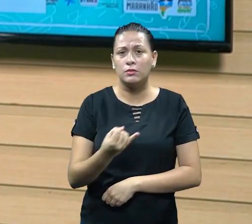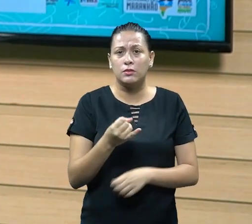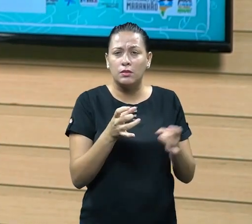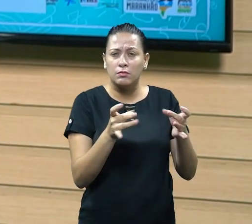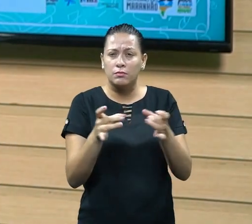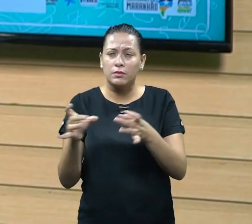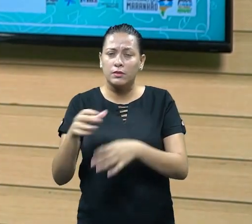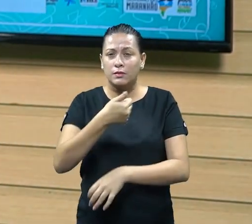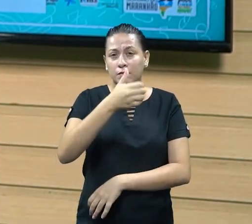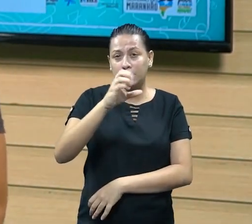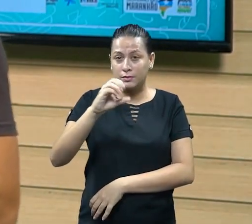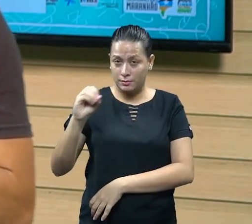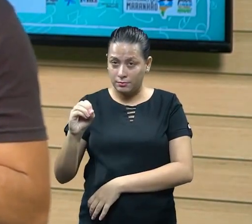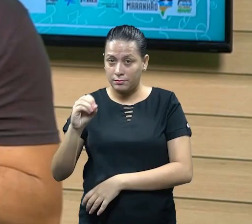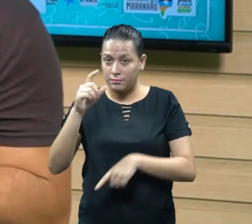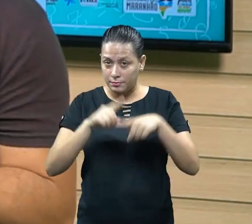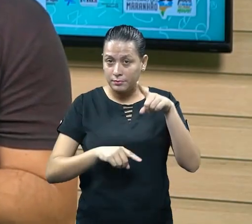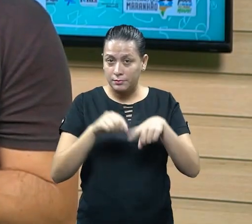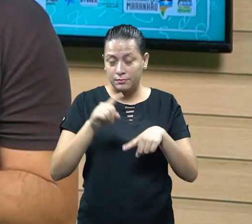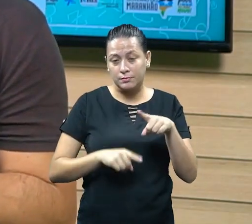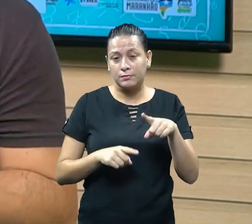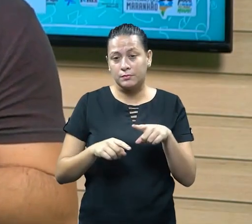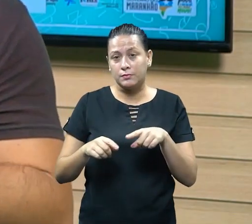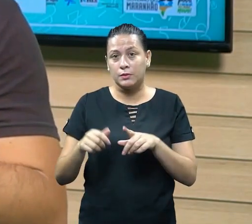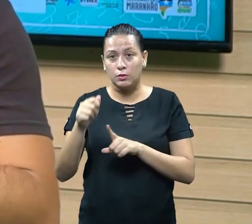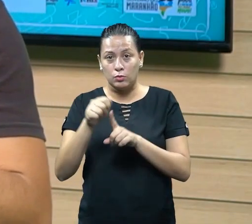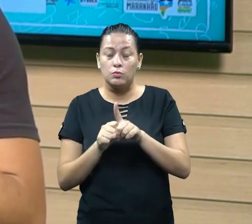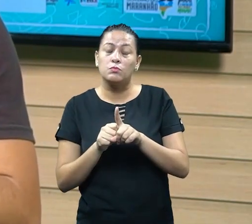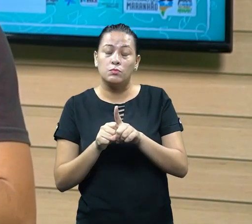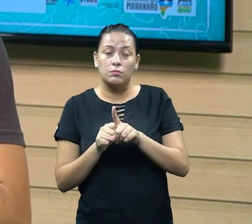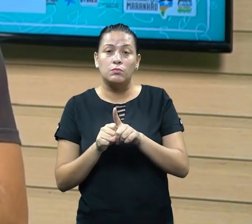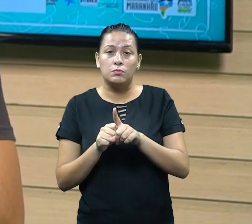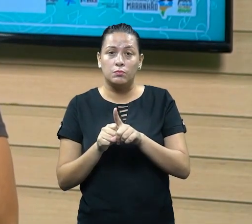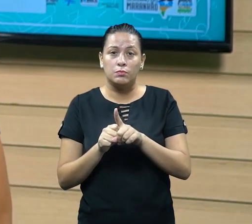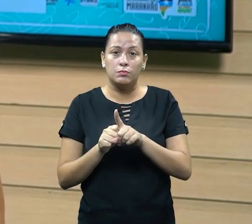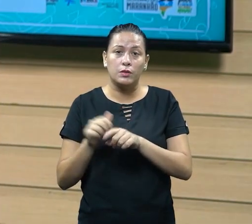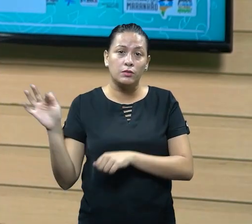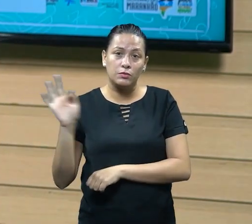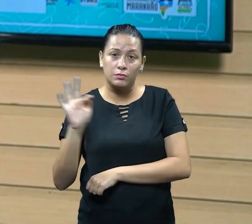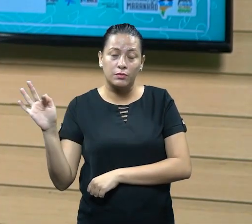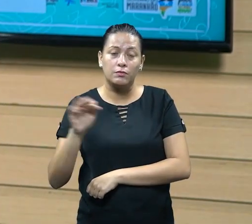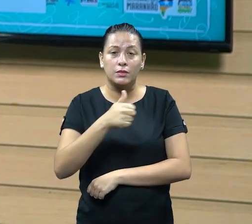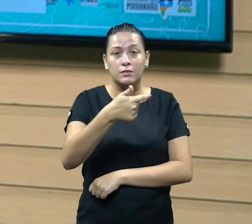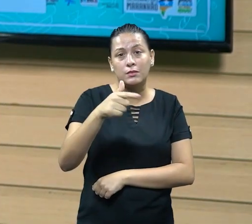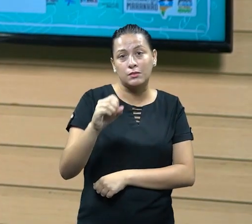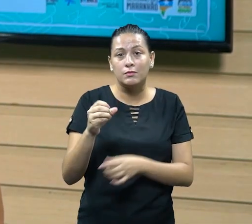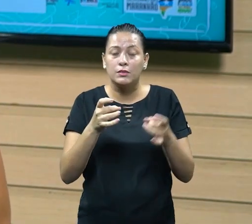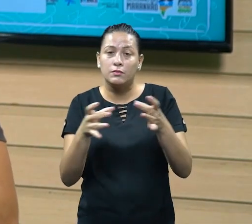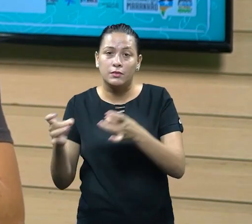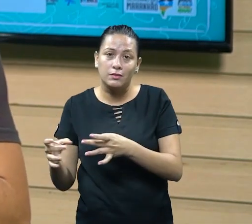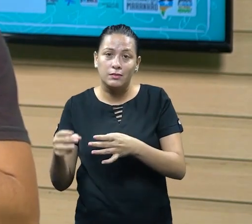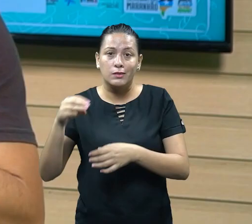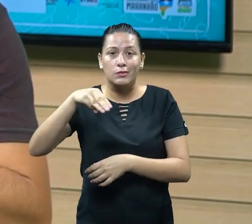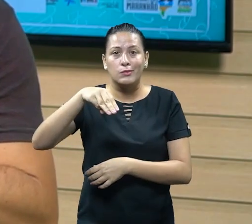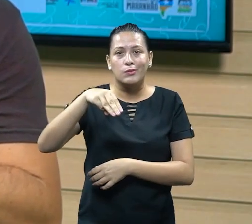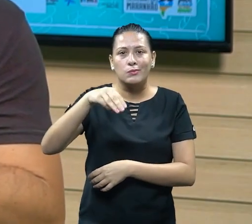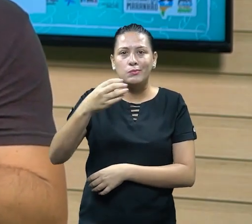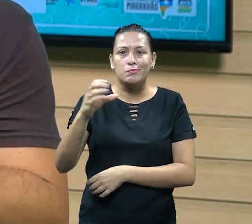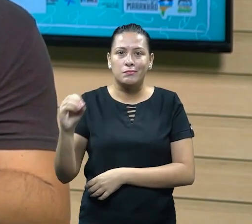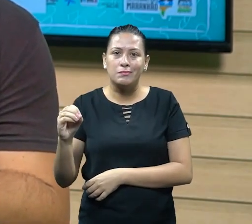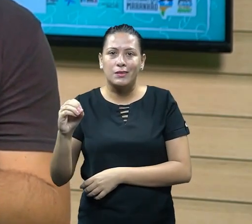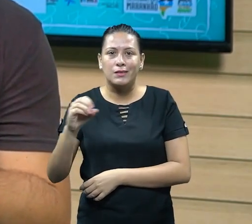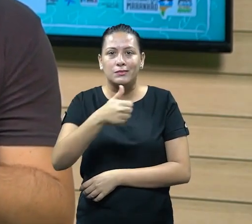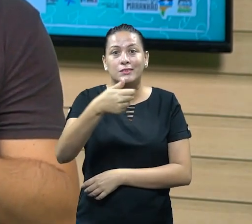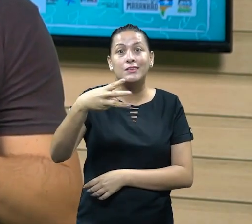vender 100 itens de um determinado produto. Em fevereiro, eu vendi 120. Em março, 130. Vocês estão me entendendo? Então,